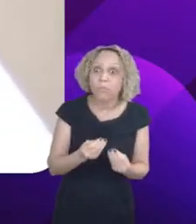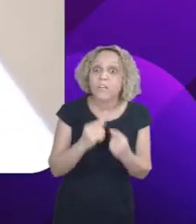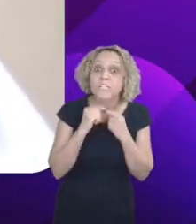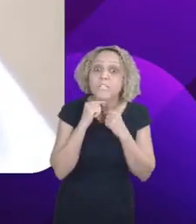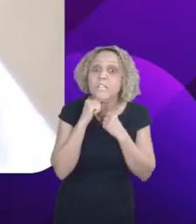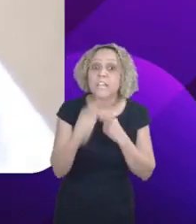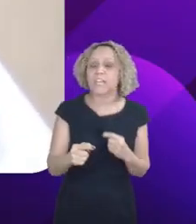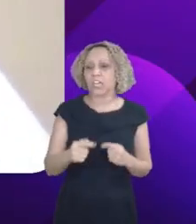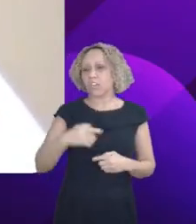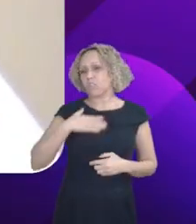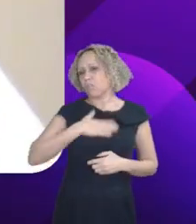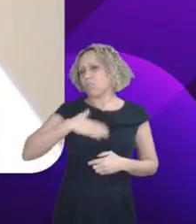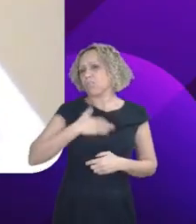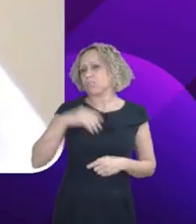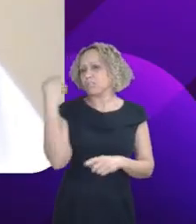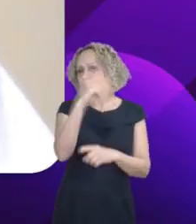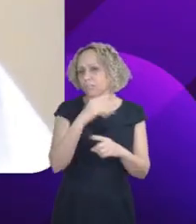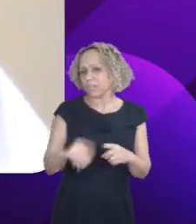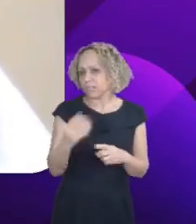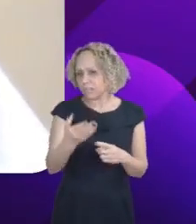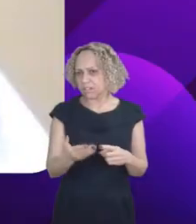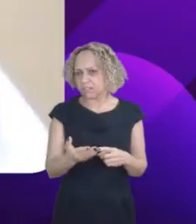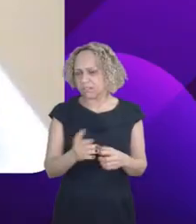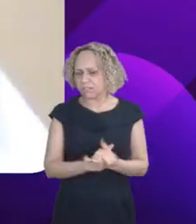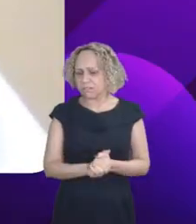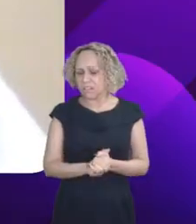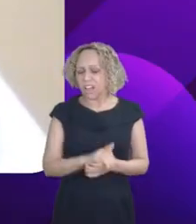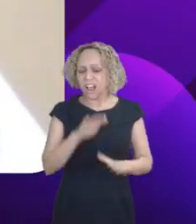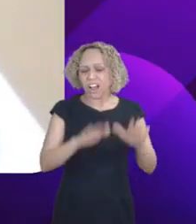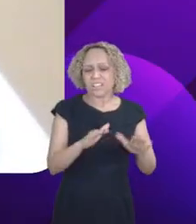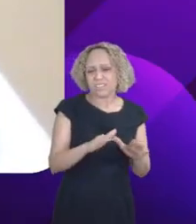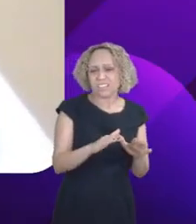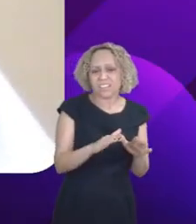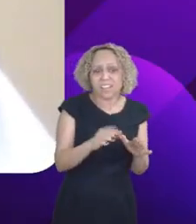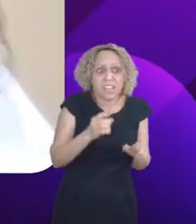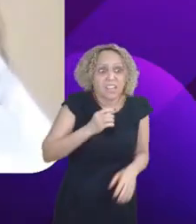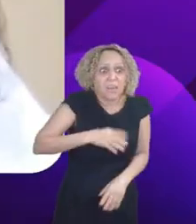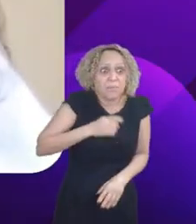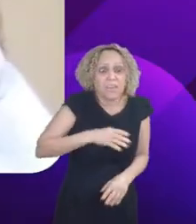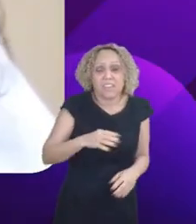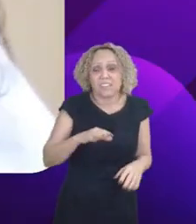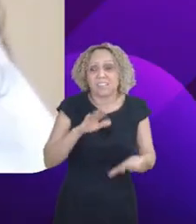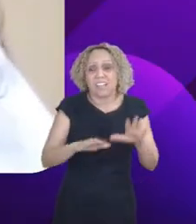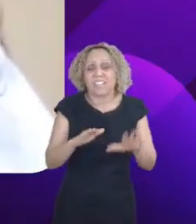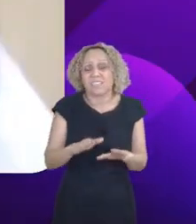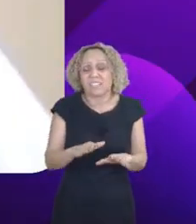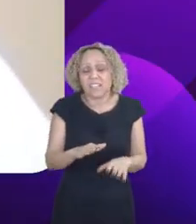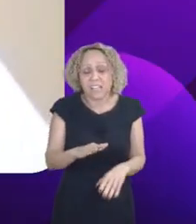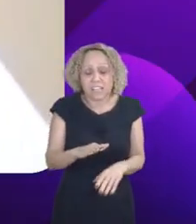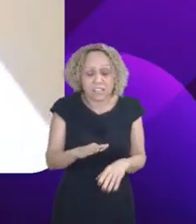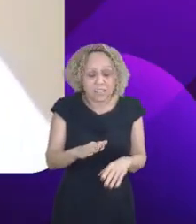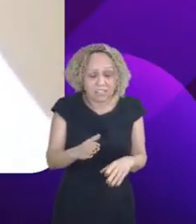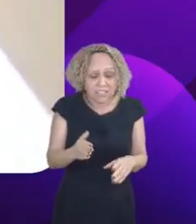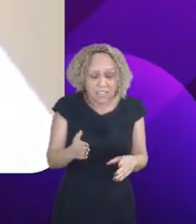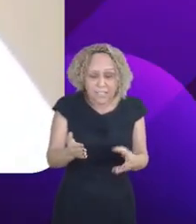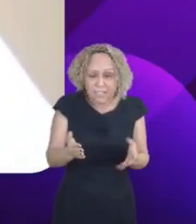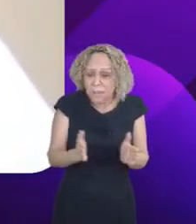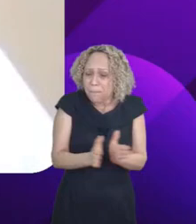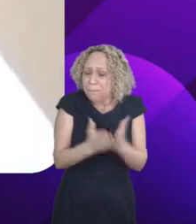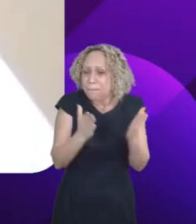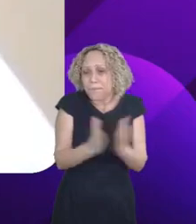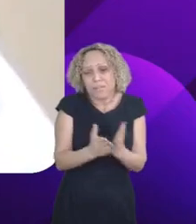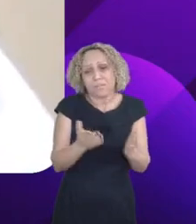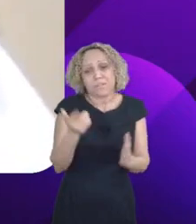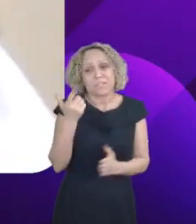medo demais para acusar, ou pobre demais para ir embora. Respeite aquela mulher que ela está trazendo ali uma história de